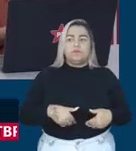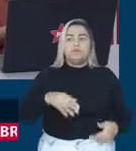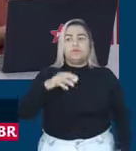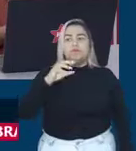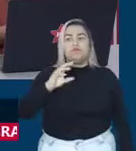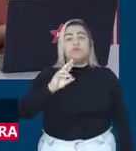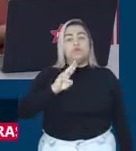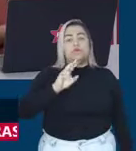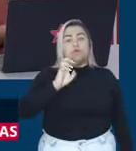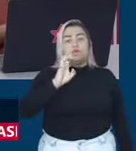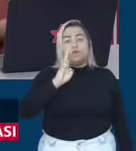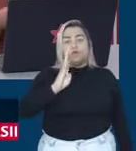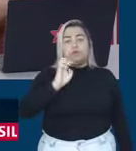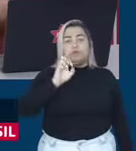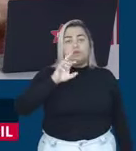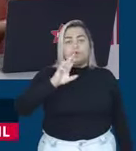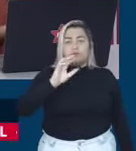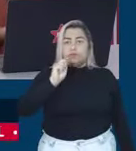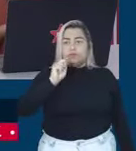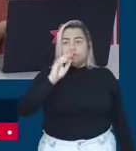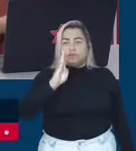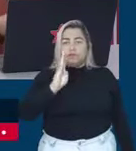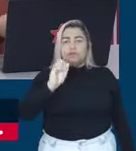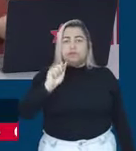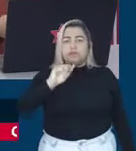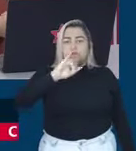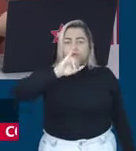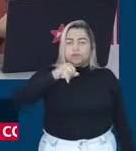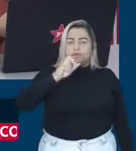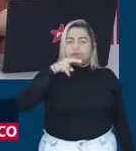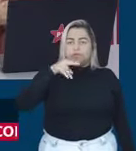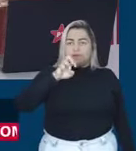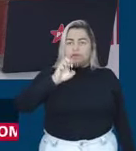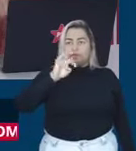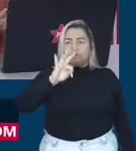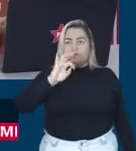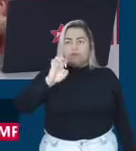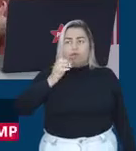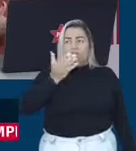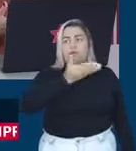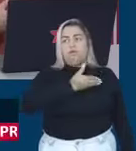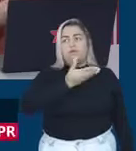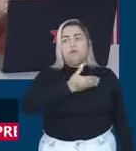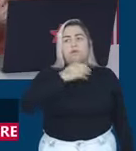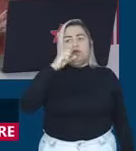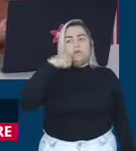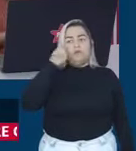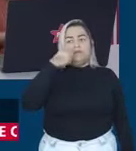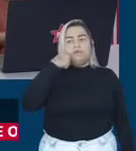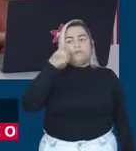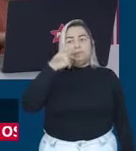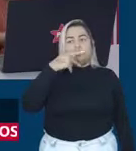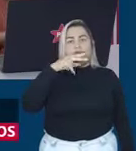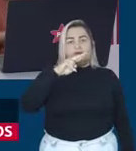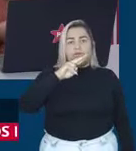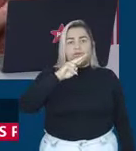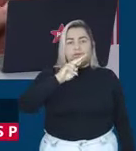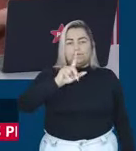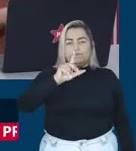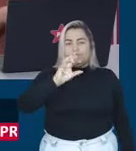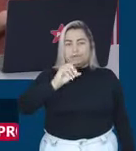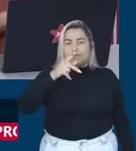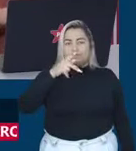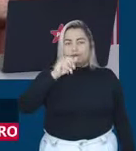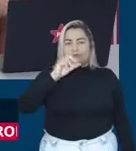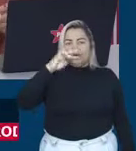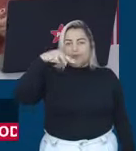deixando aqui uma saudação. Janete Marzola dizendo: bom dia, companheiros. Senador Paulo Paim dá aulas do que é exercer um cargo